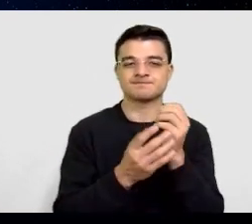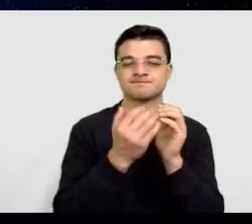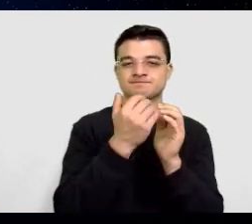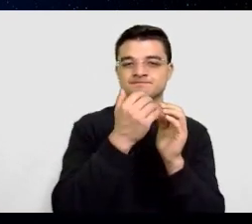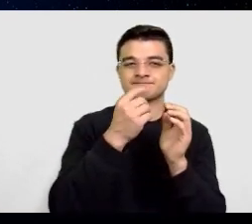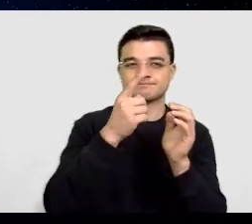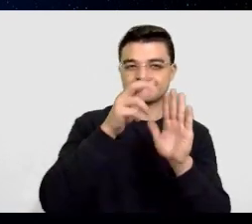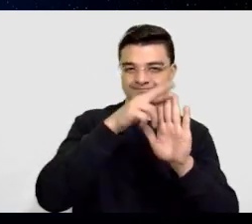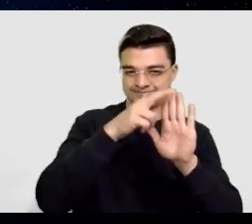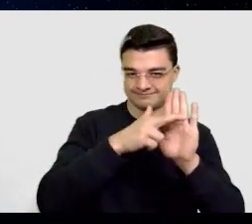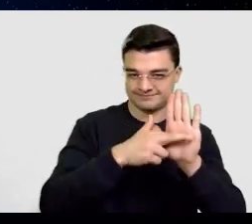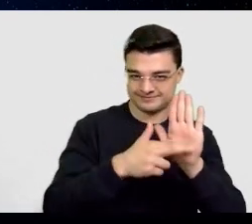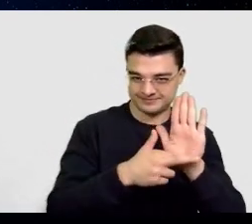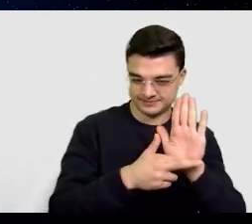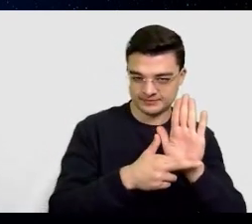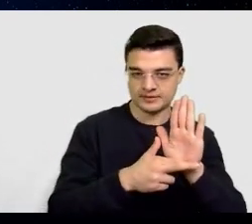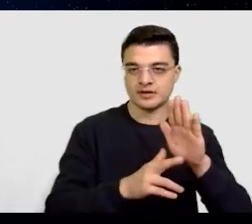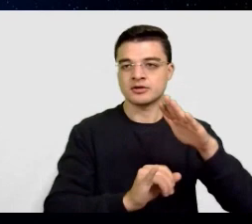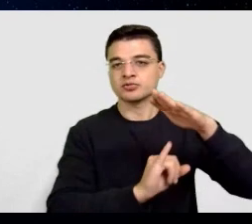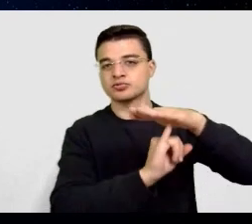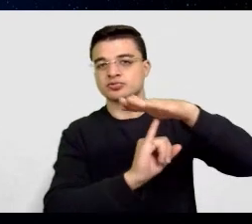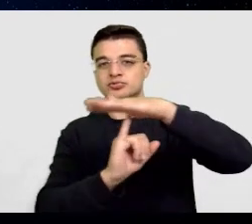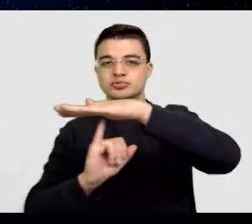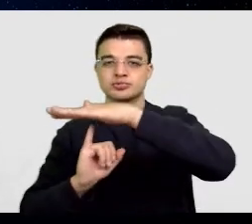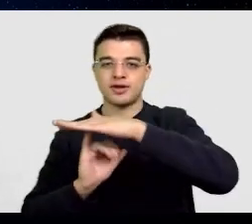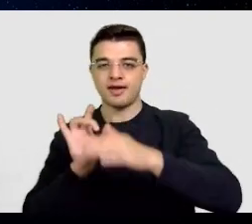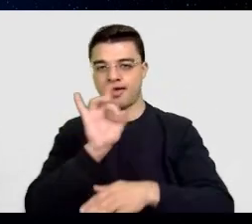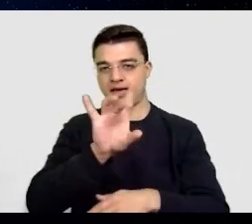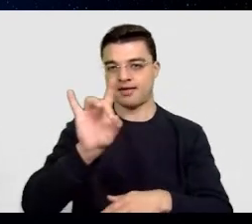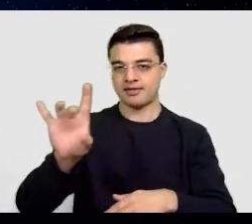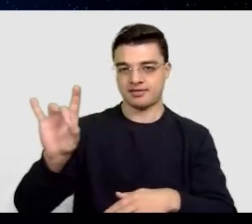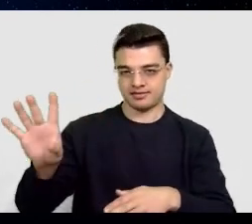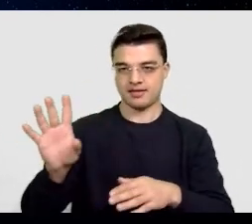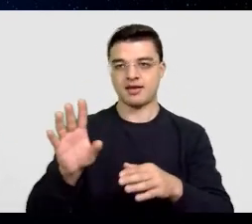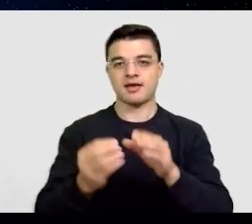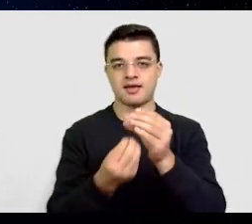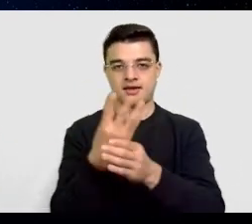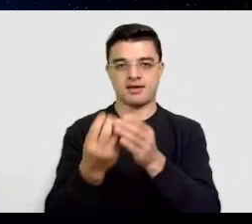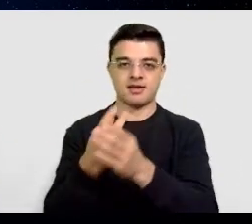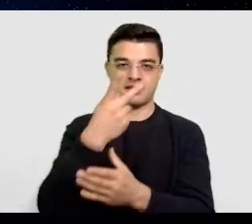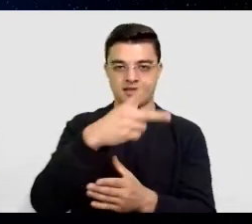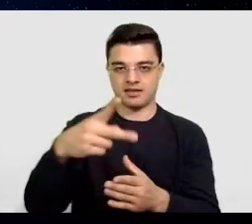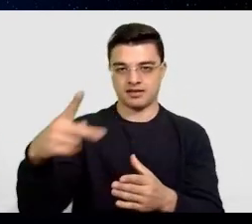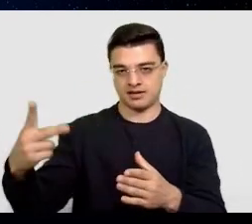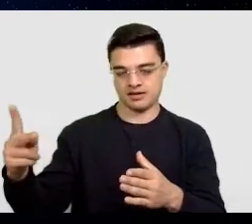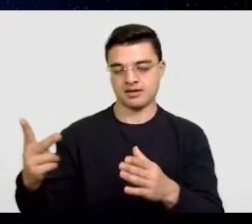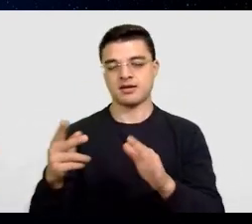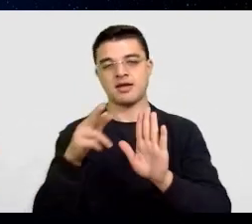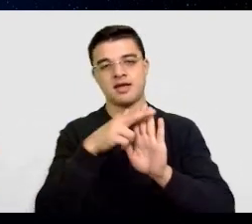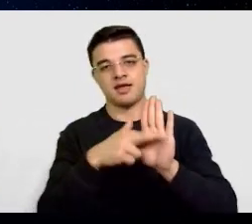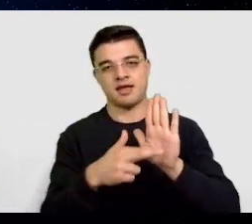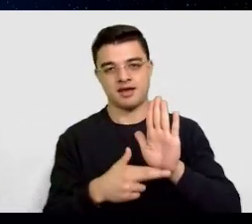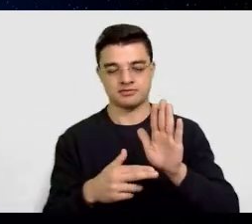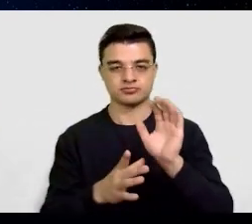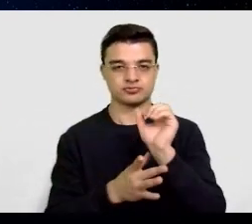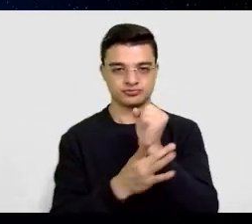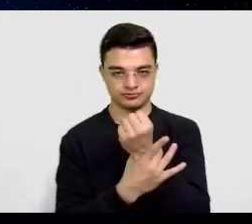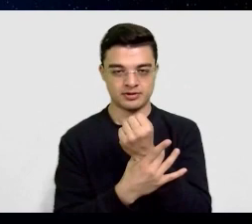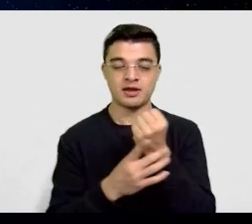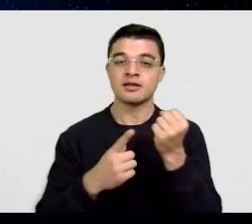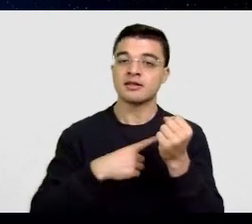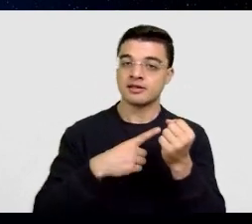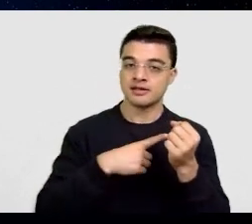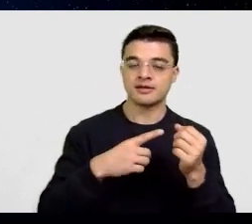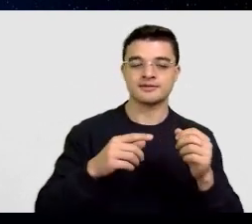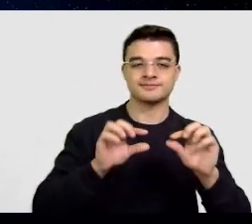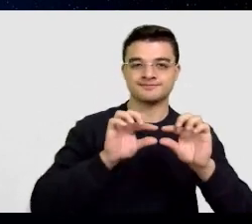sua. Então, isso é um ponto importante. Eu entendi que tem essa regra, tem esses caracteres especiais, eu tenho que implementar isso e saber